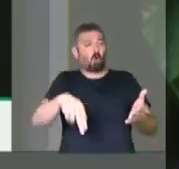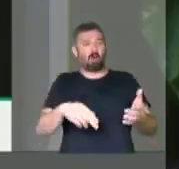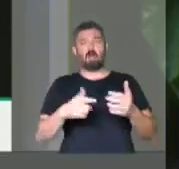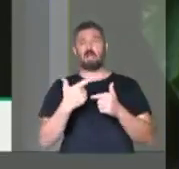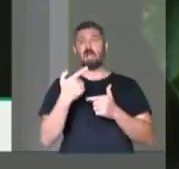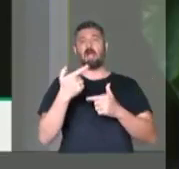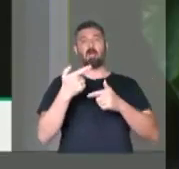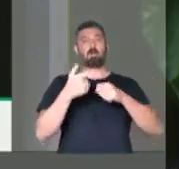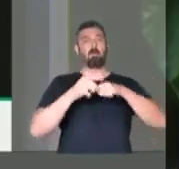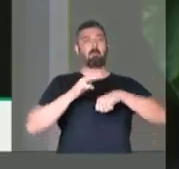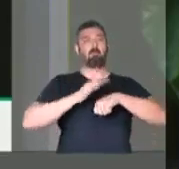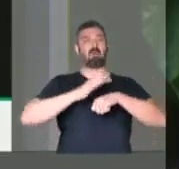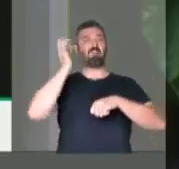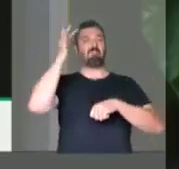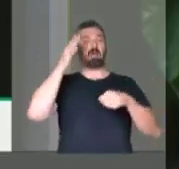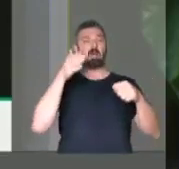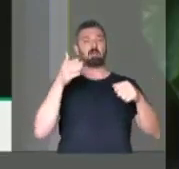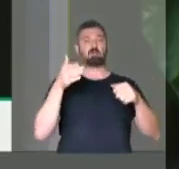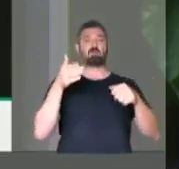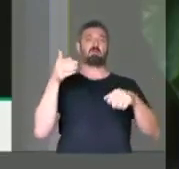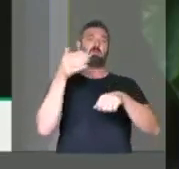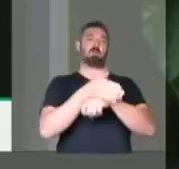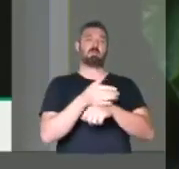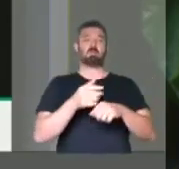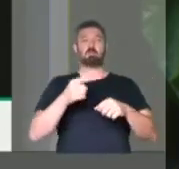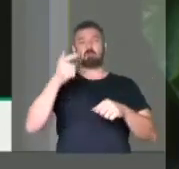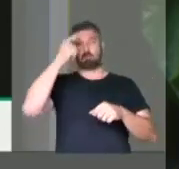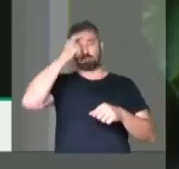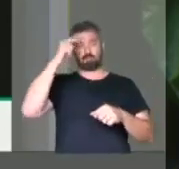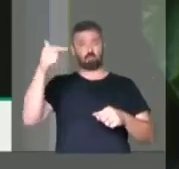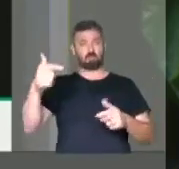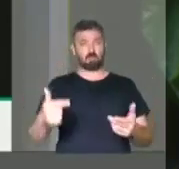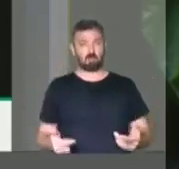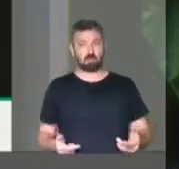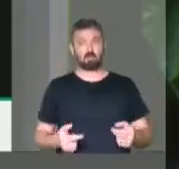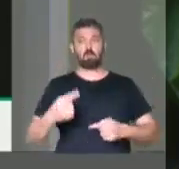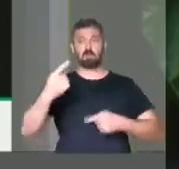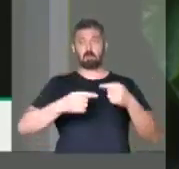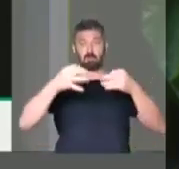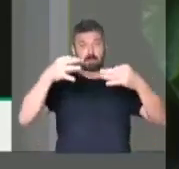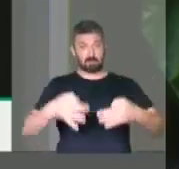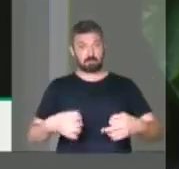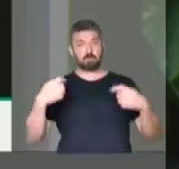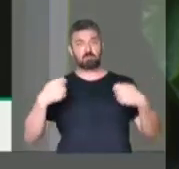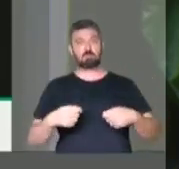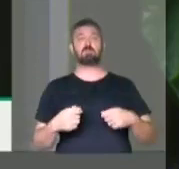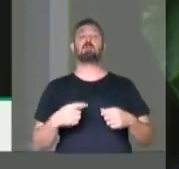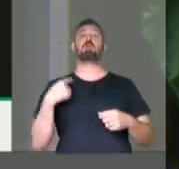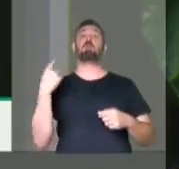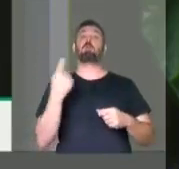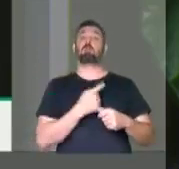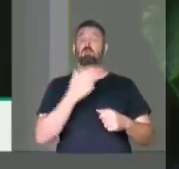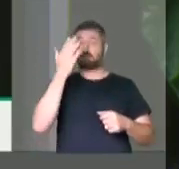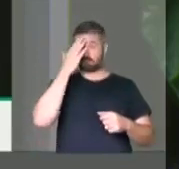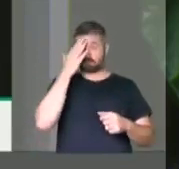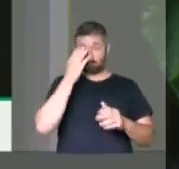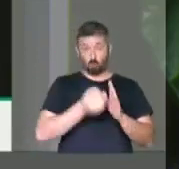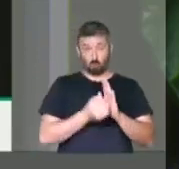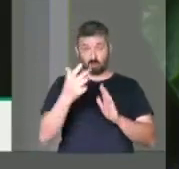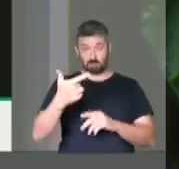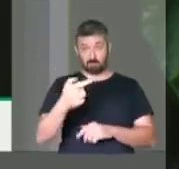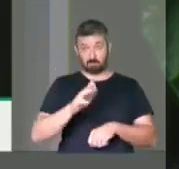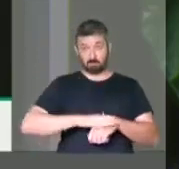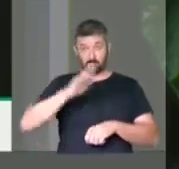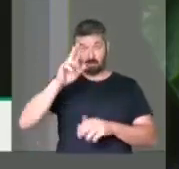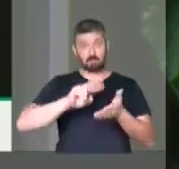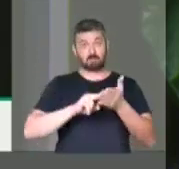das armas de forma tão inconsequente, sem o debate apropriado. A gente sabe hoje que o aumento do número de armas vai